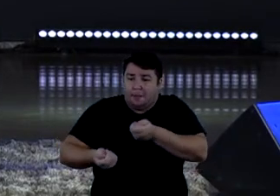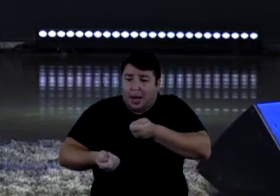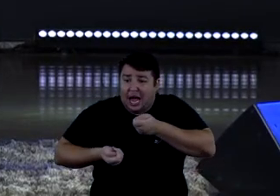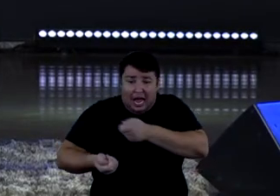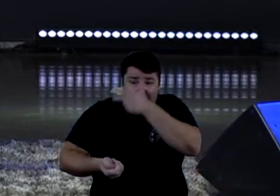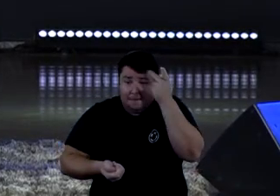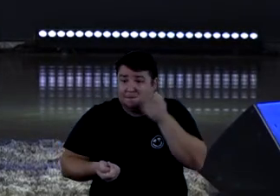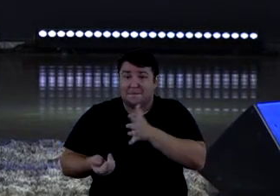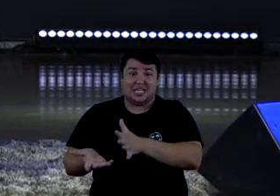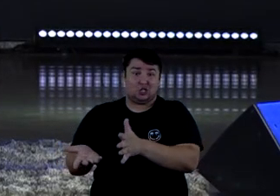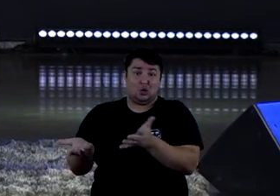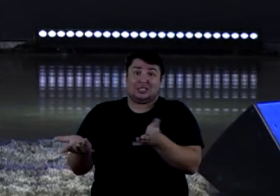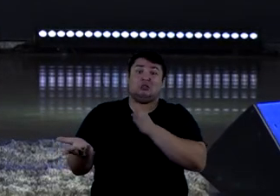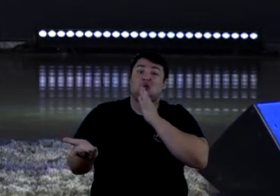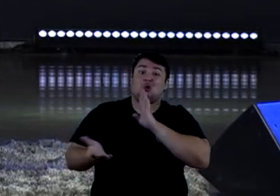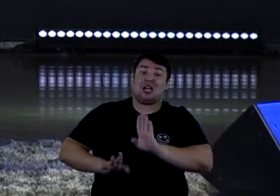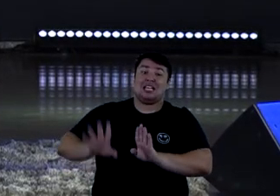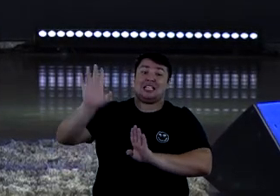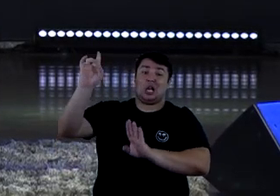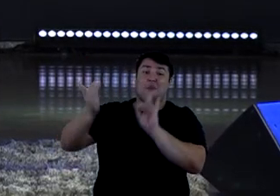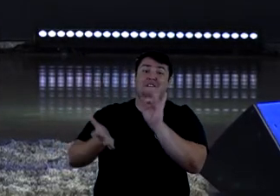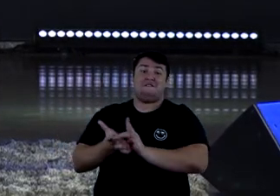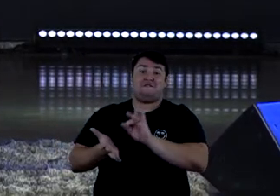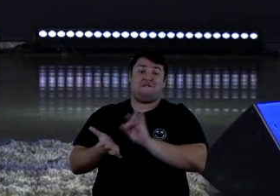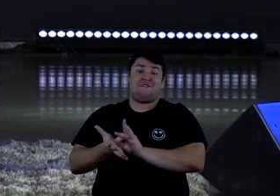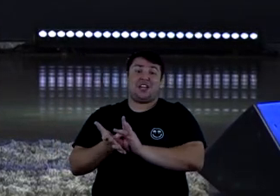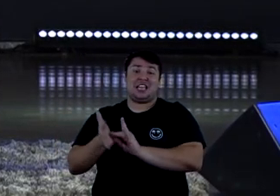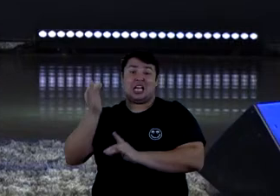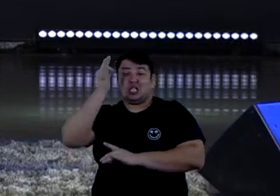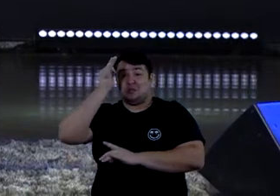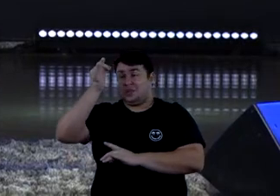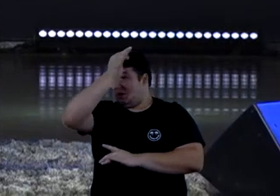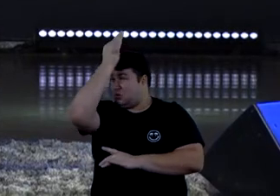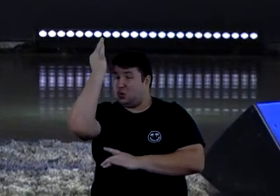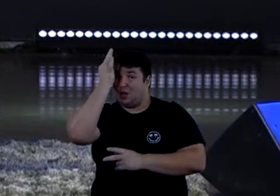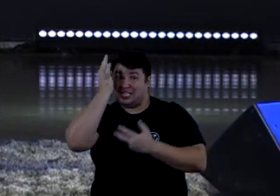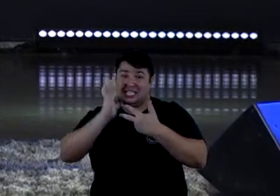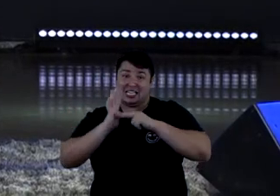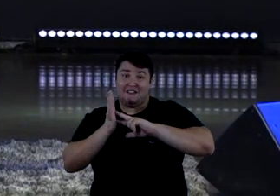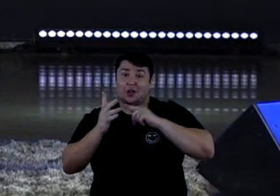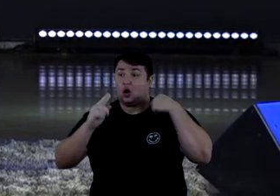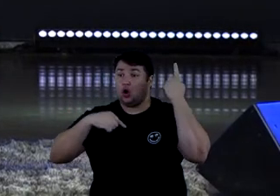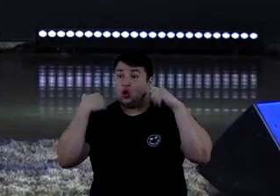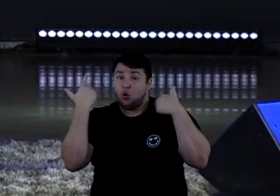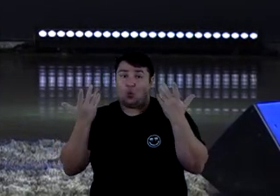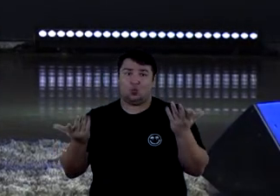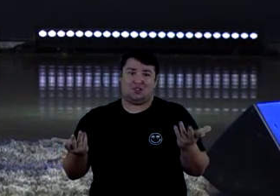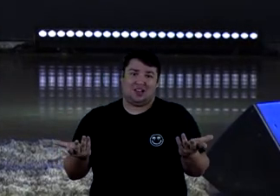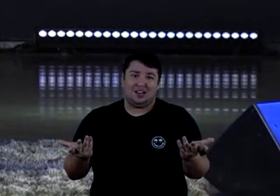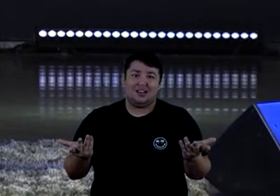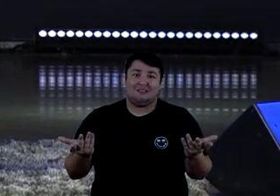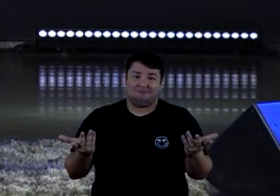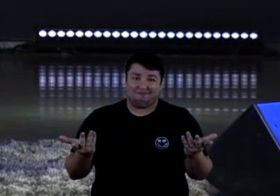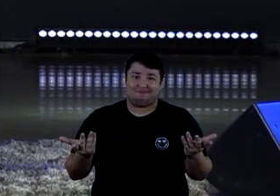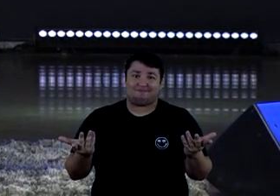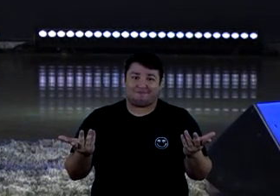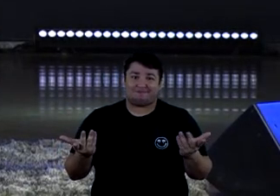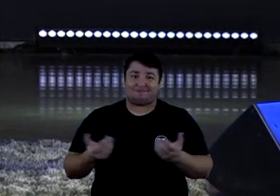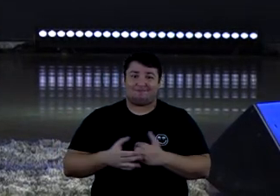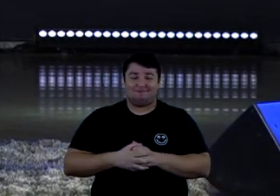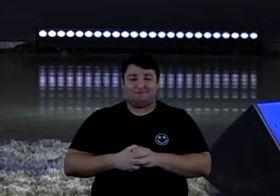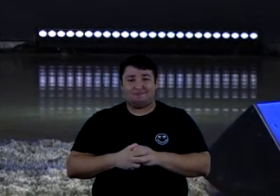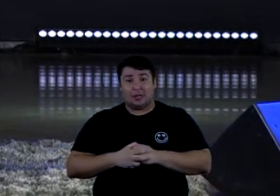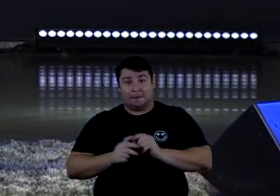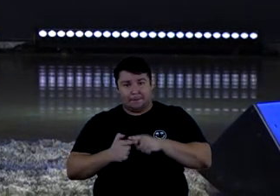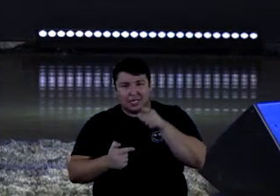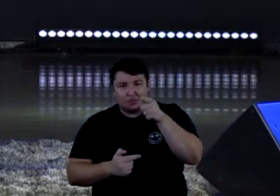pessoa que não conhece a Cristo a entender uma verdade espiritual. A Bíblia diz que isso é loucura para o homem que não conhece a Deus.